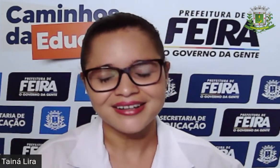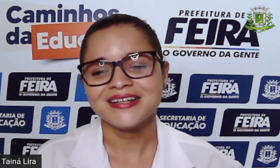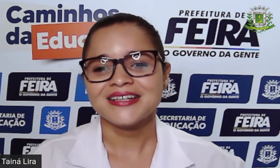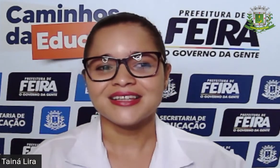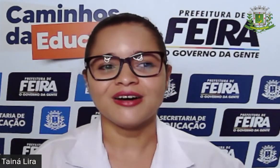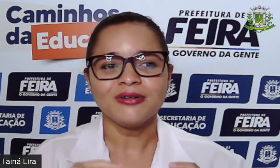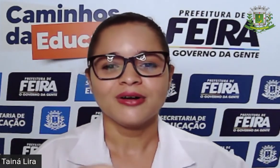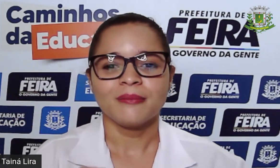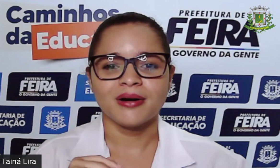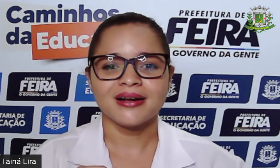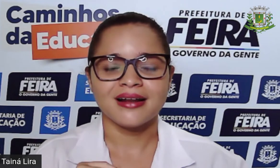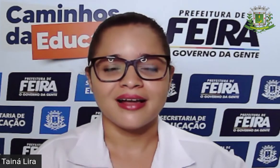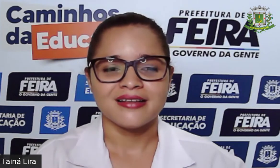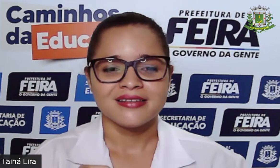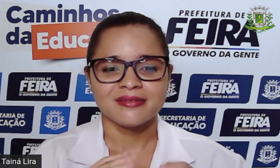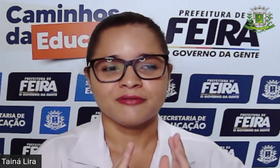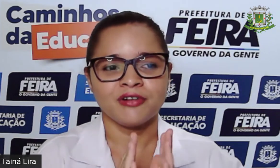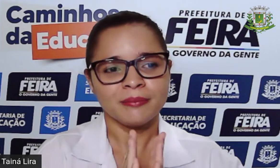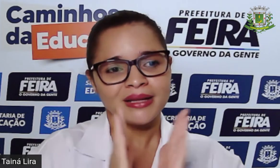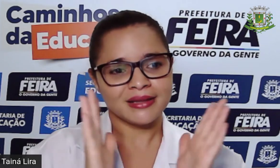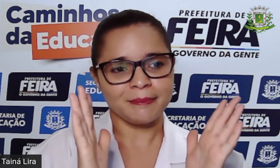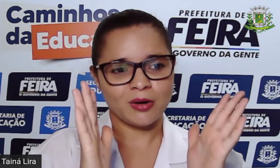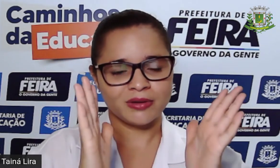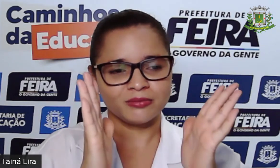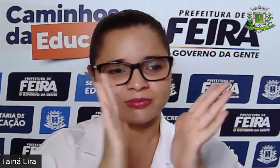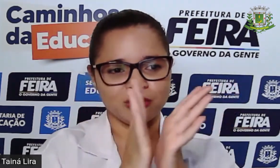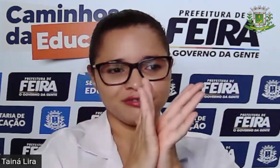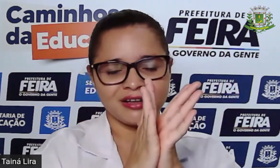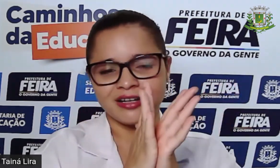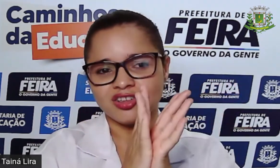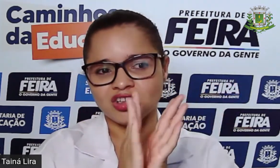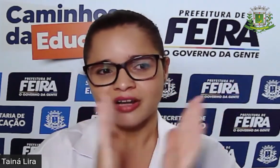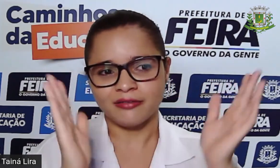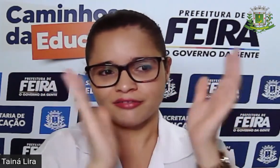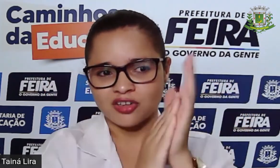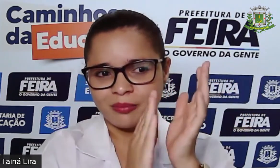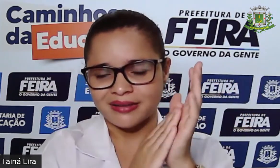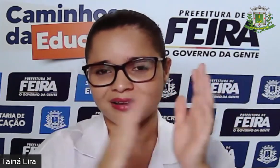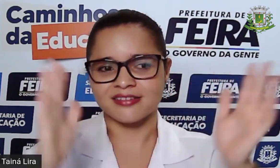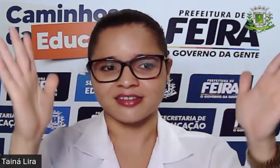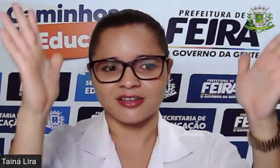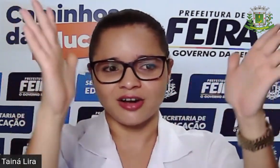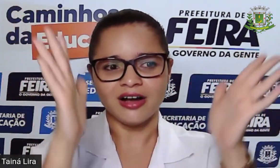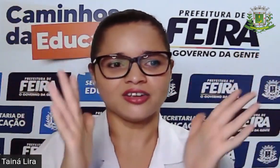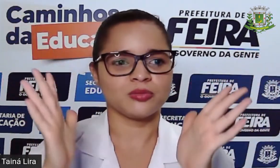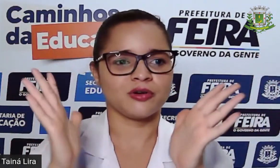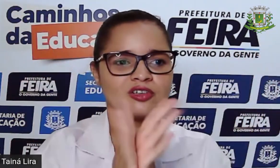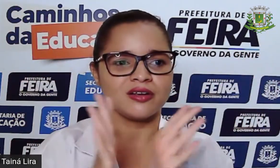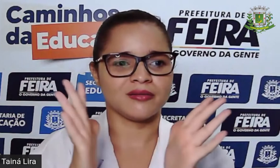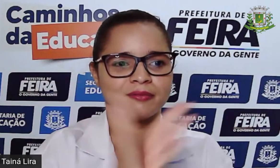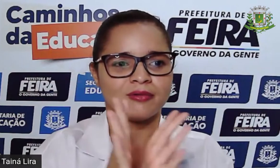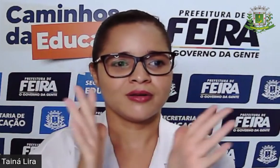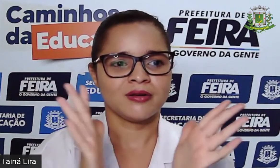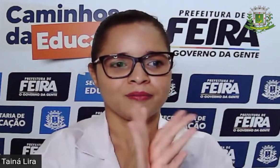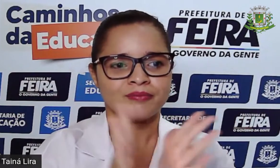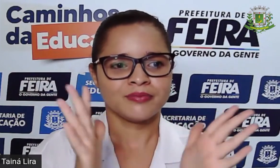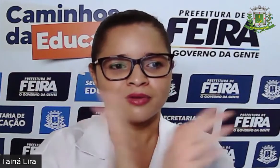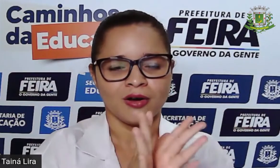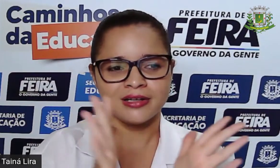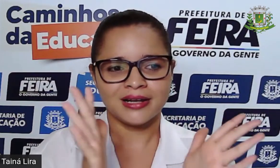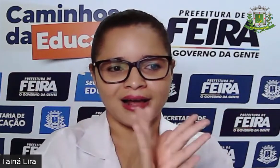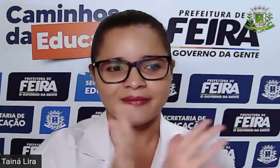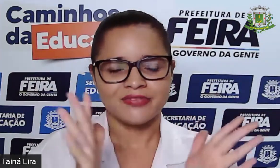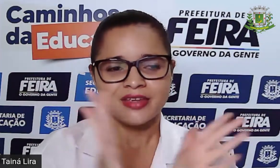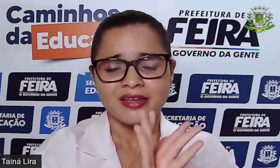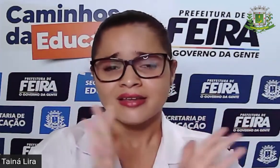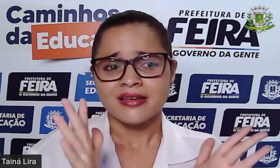agora? Então, bora lá. Vamos bater palma diferente, ao invés de bater assim, ó, a gente pode...